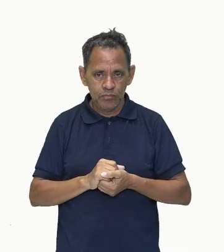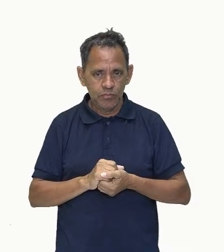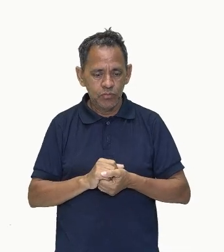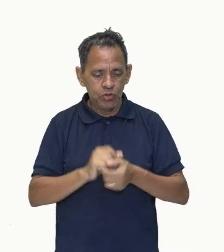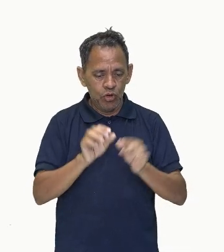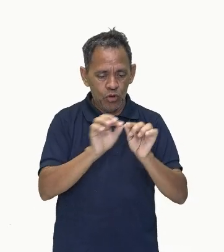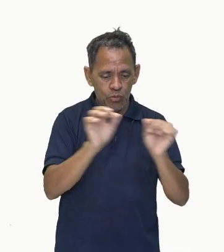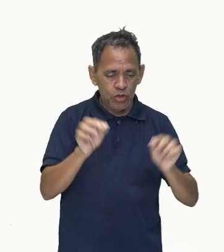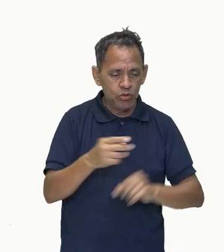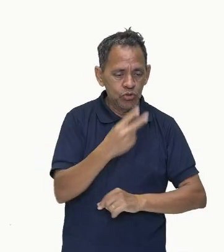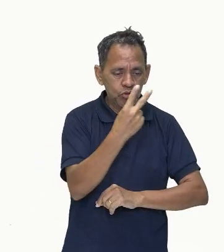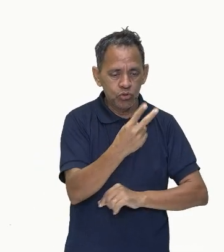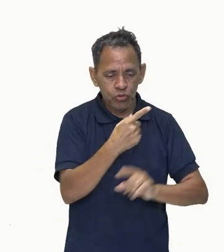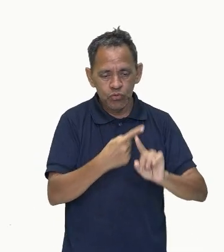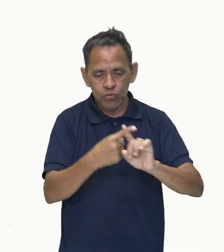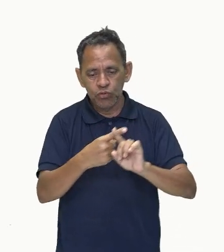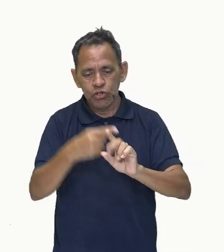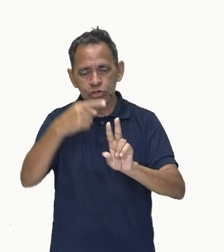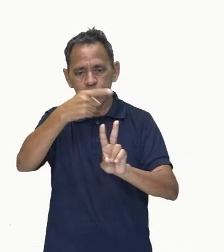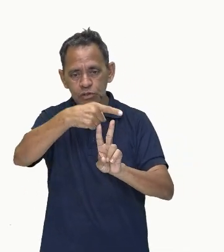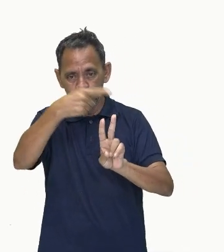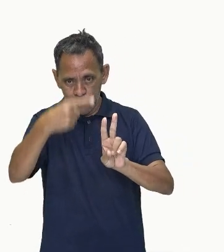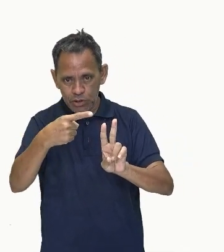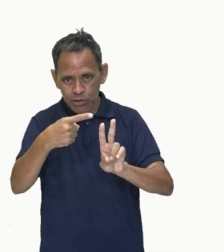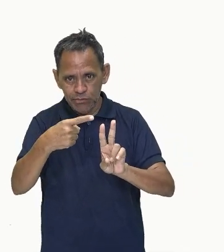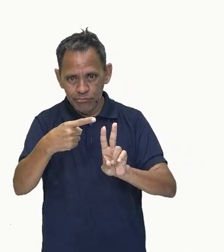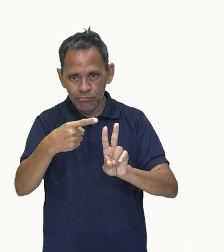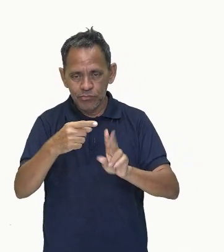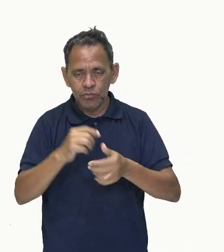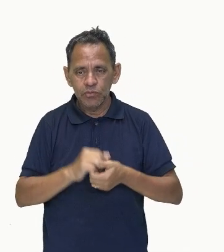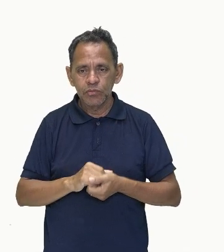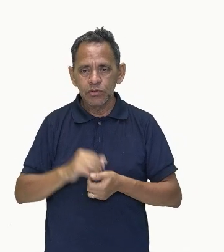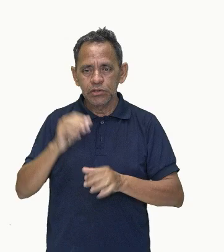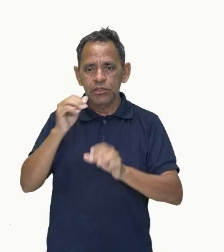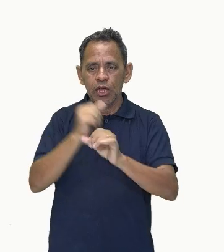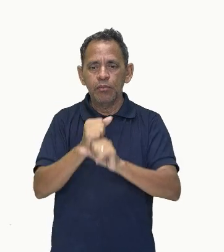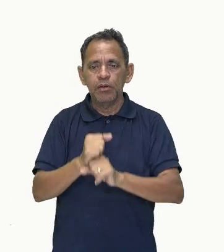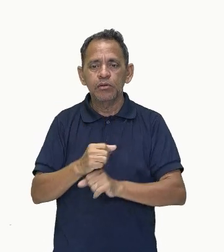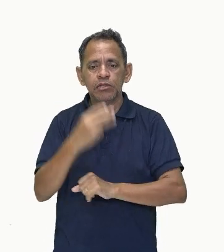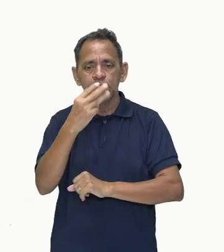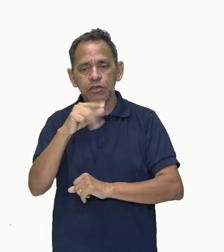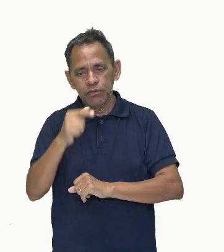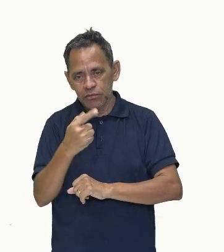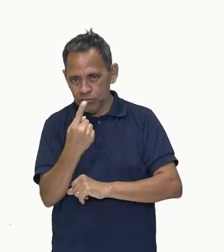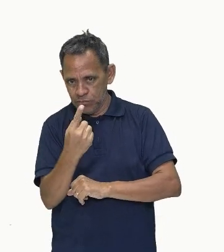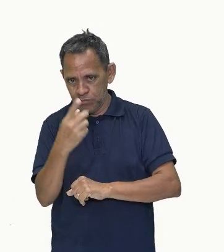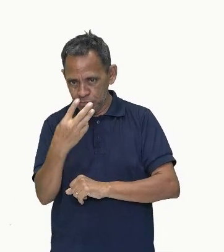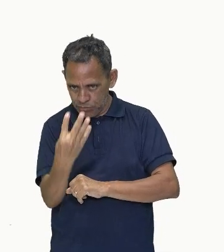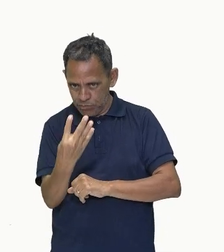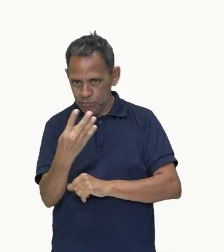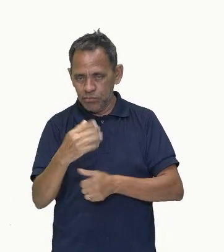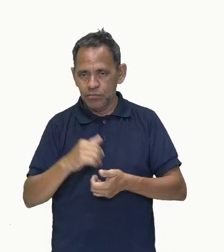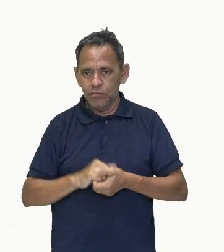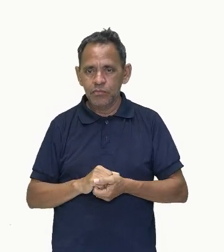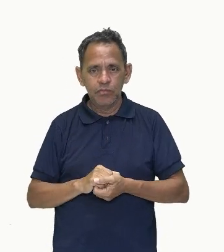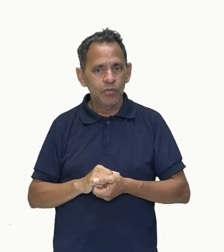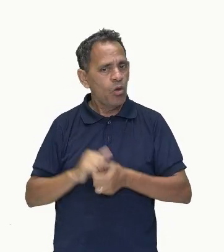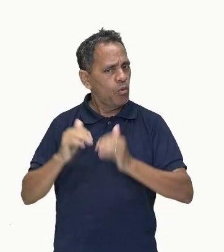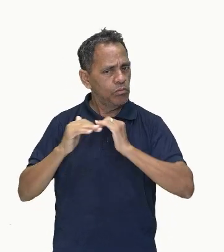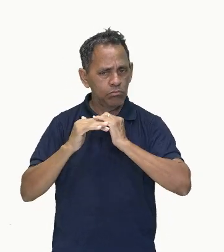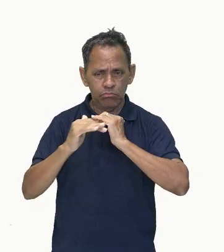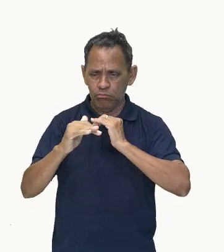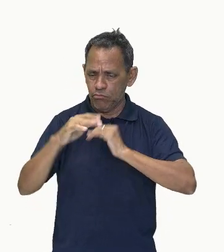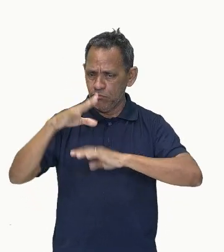2 vezes o valor de π, que nós sabemos que vale 3,14, né? O π é uma constante